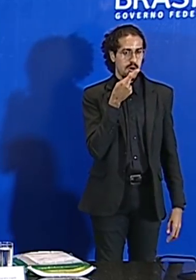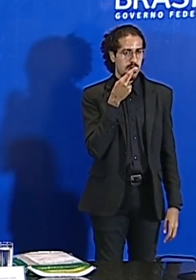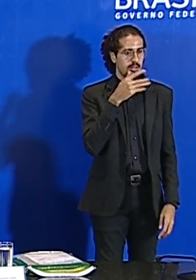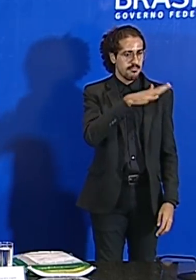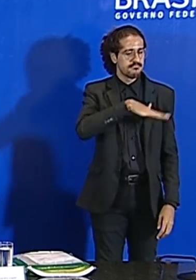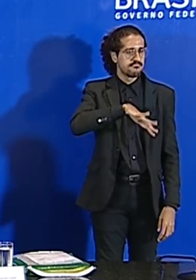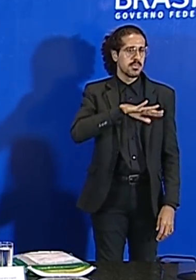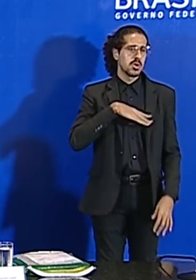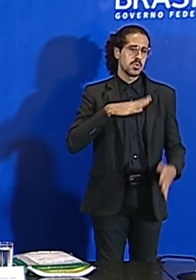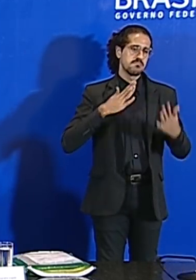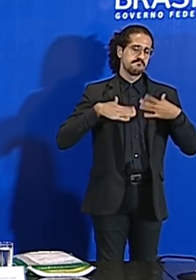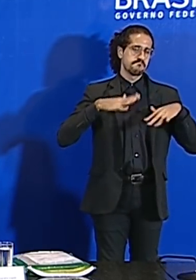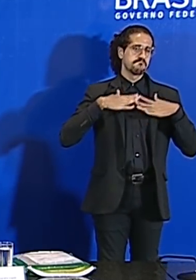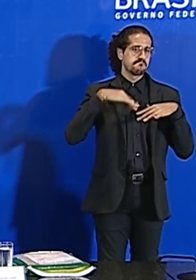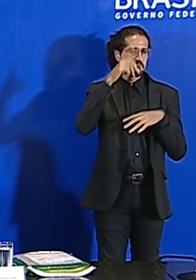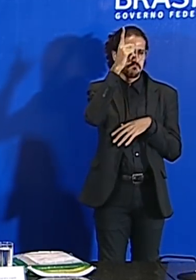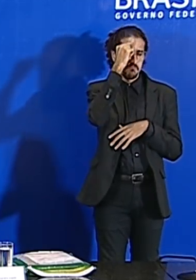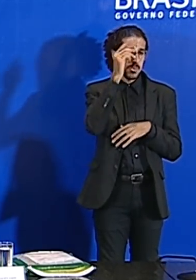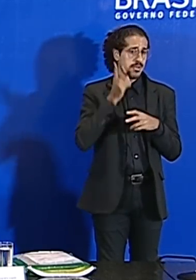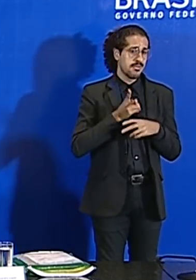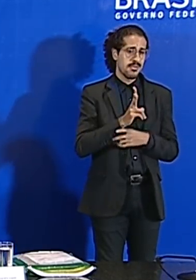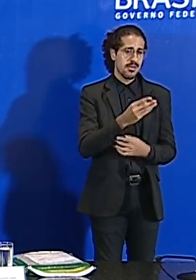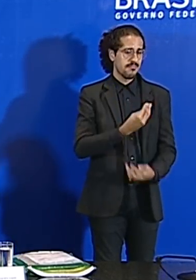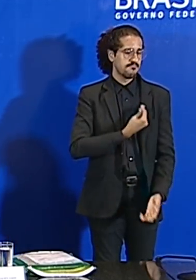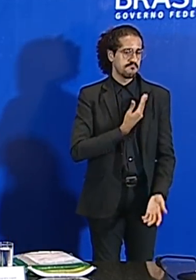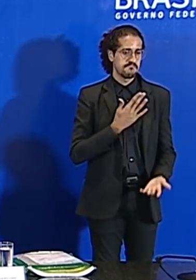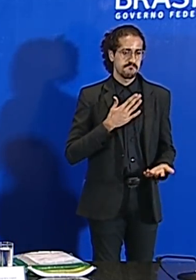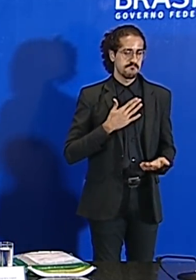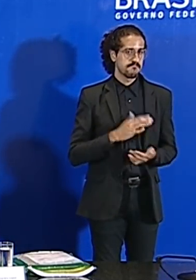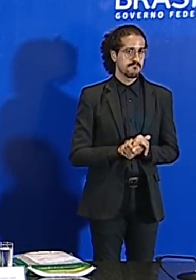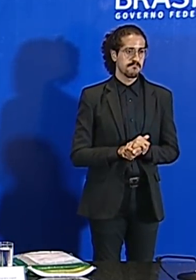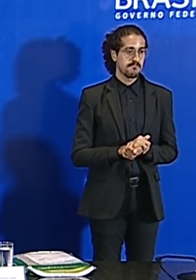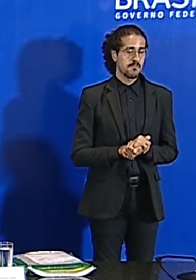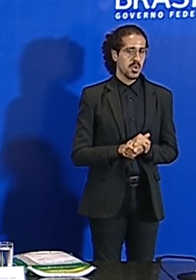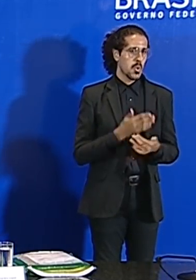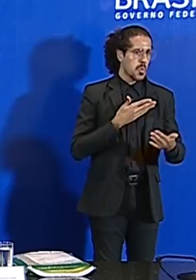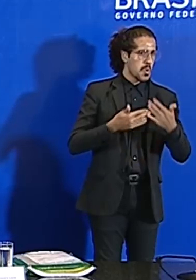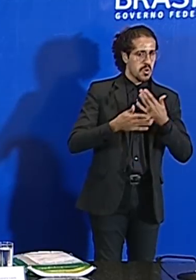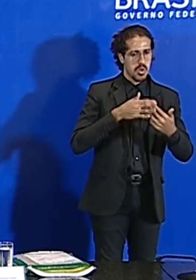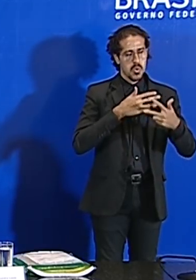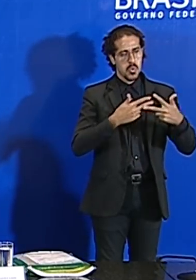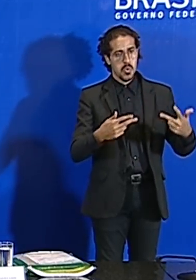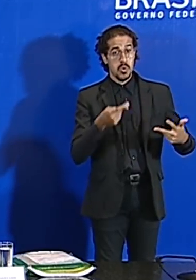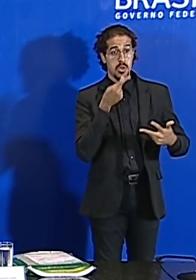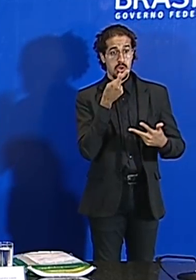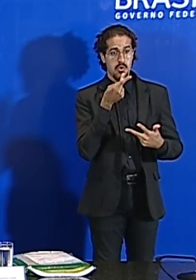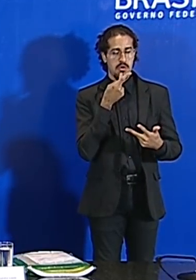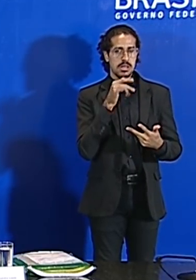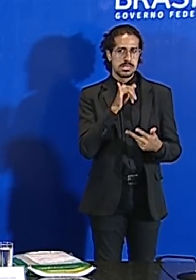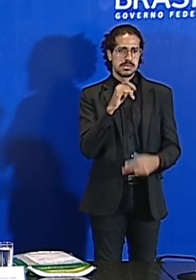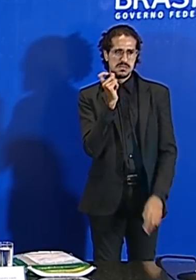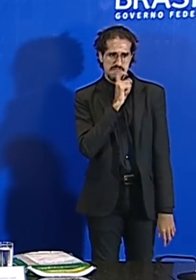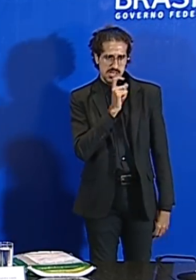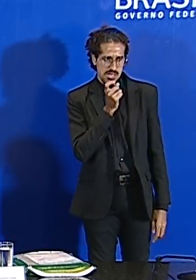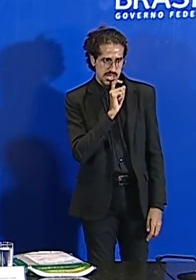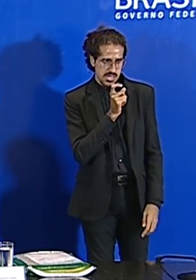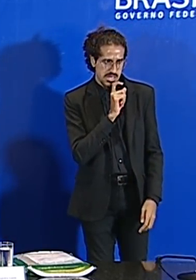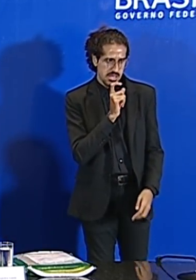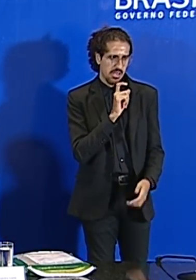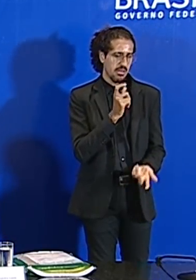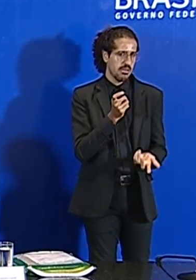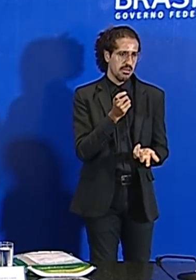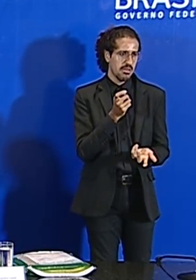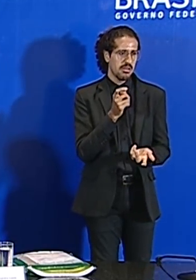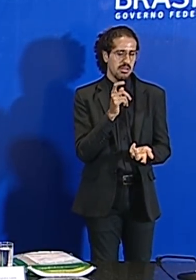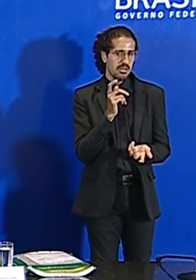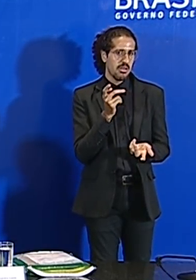eu estou bem tranquilo, como sempre, né? Veja, qualquer coisa que eu fale aqui que seja uma inverdade,